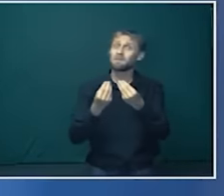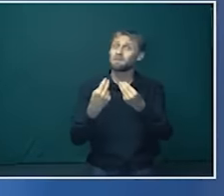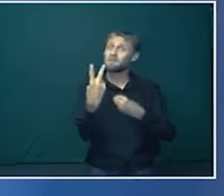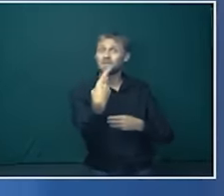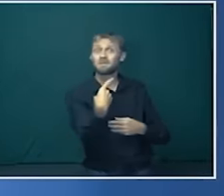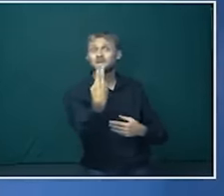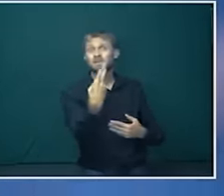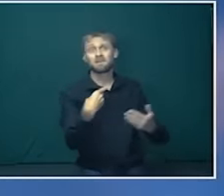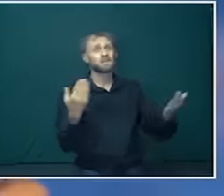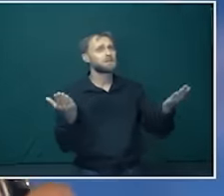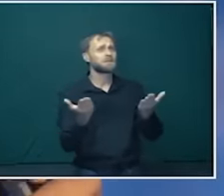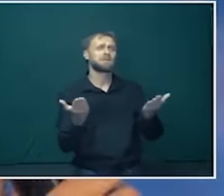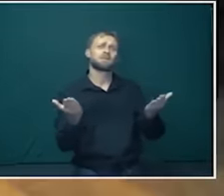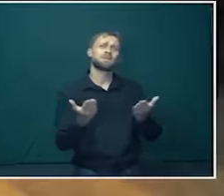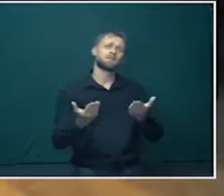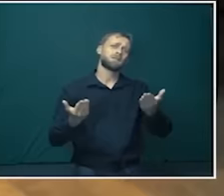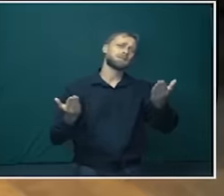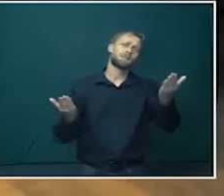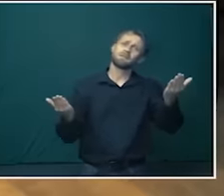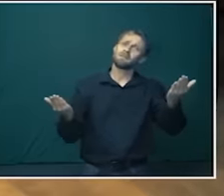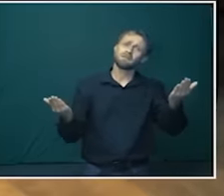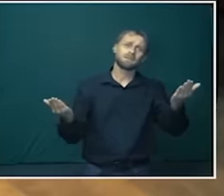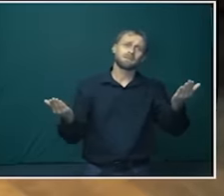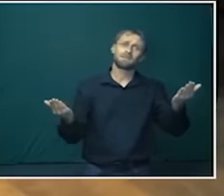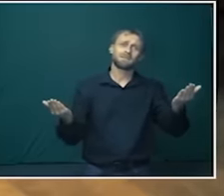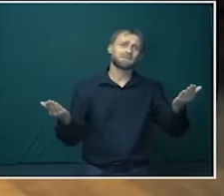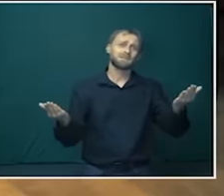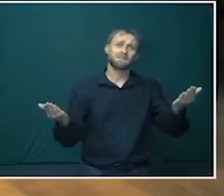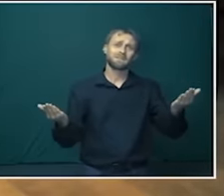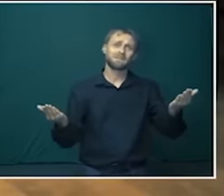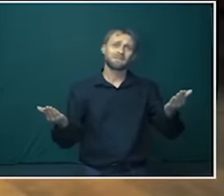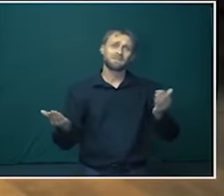Como é que a gente fica?